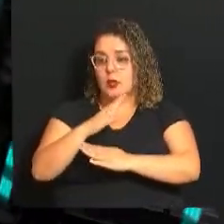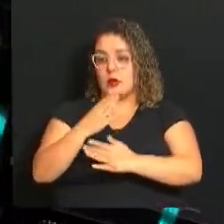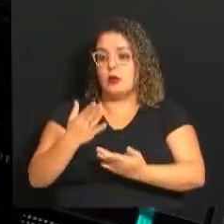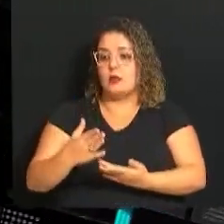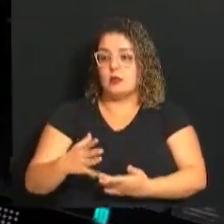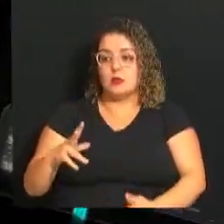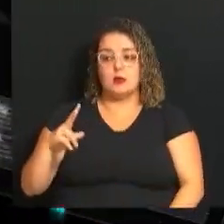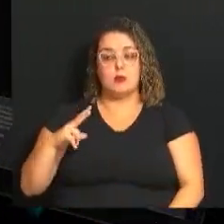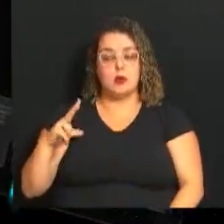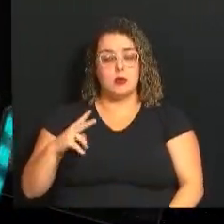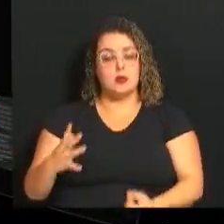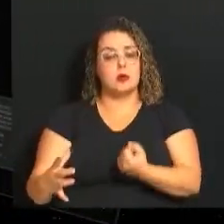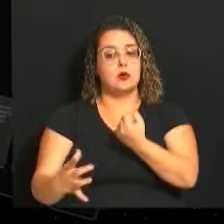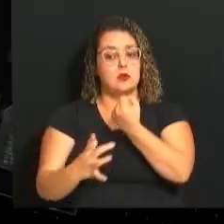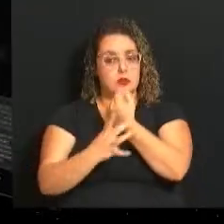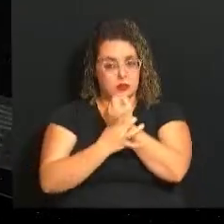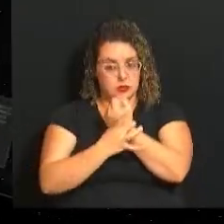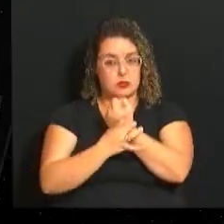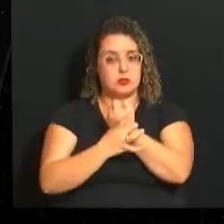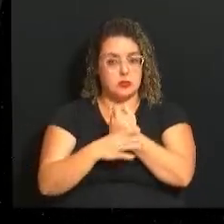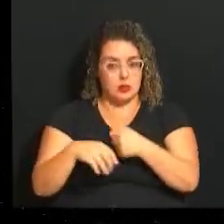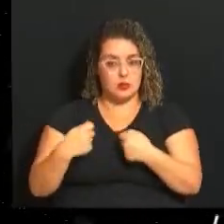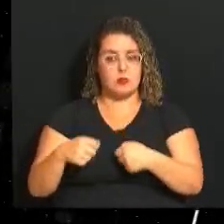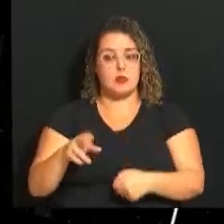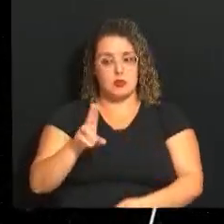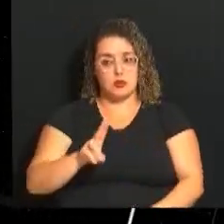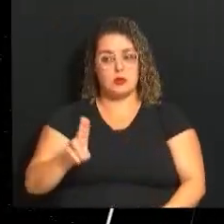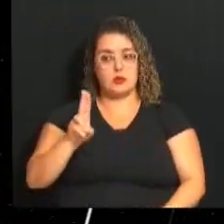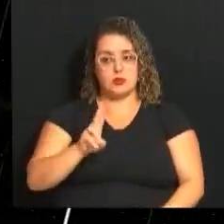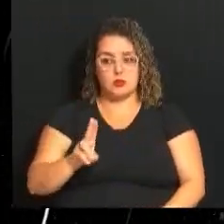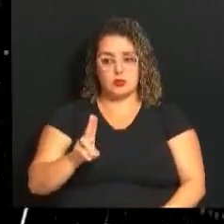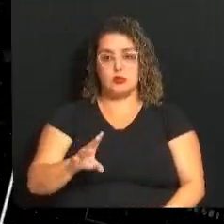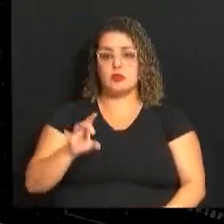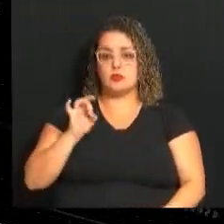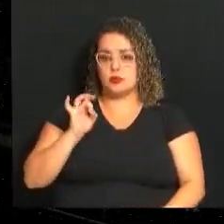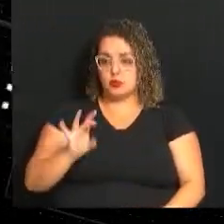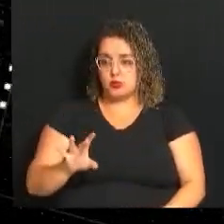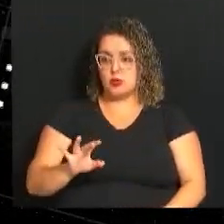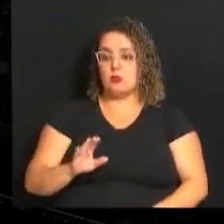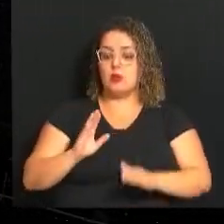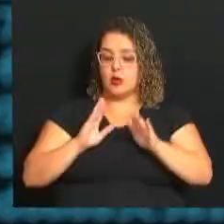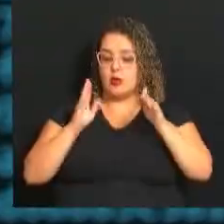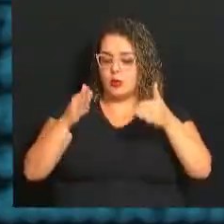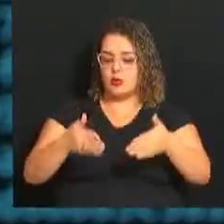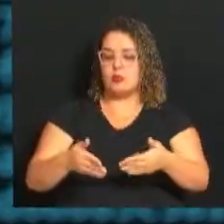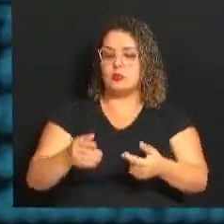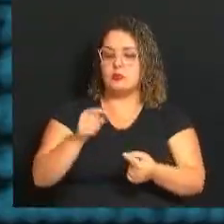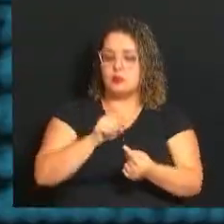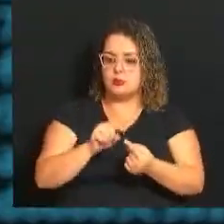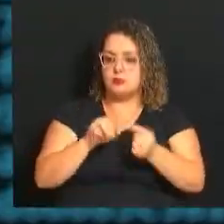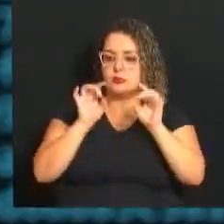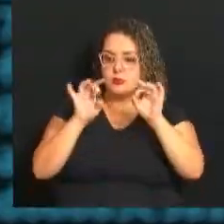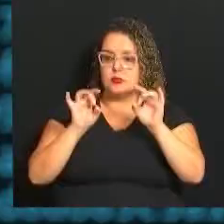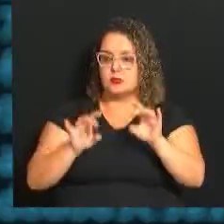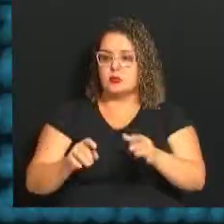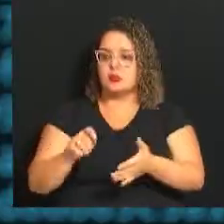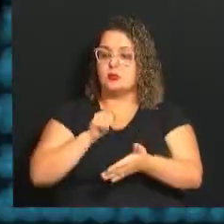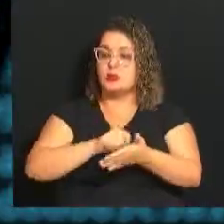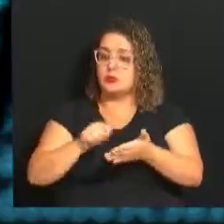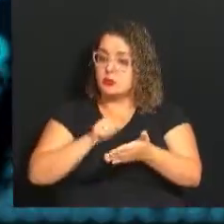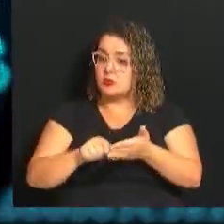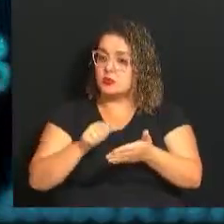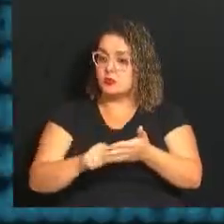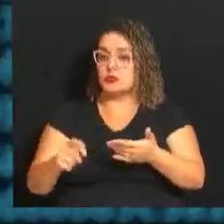à Câmara terão sua privacidade assegurada e deverão ser utilizados em Minas para a finalidade específica de